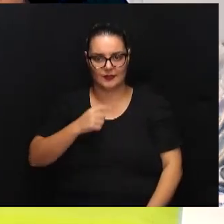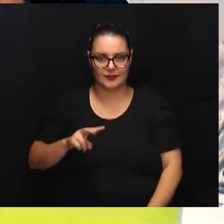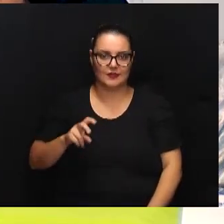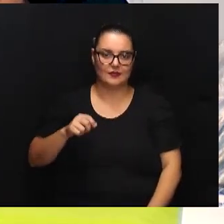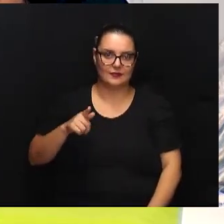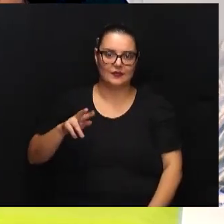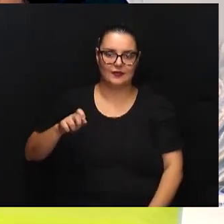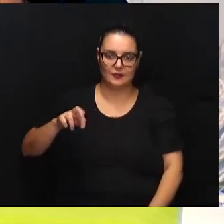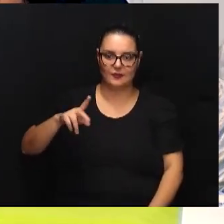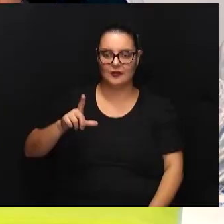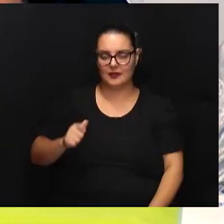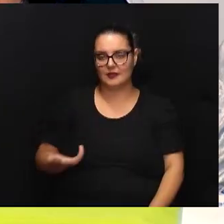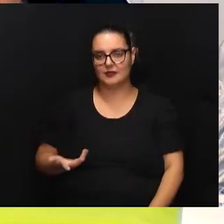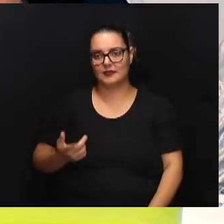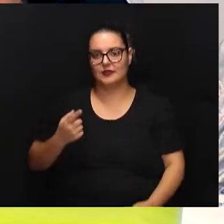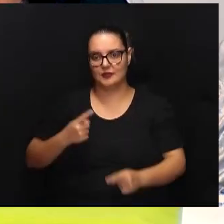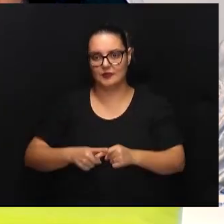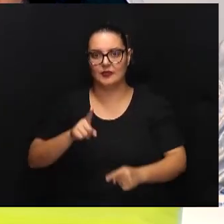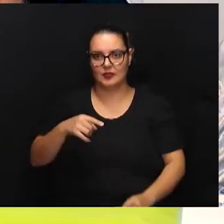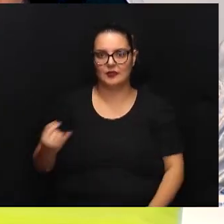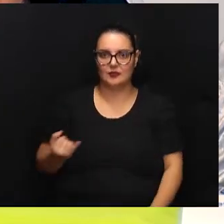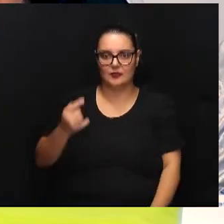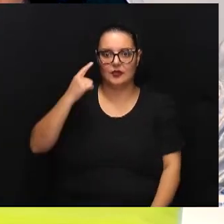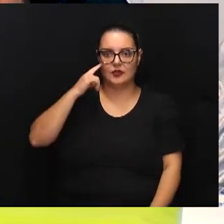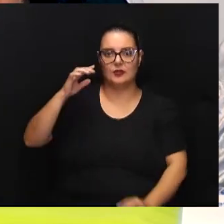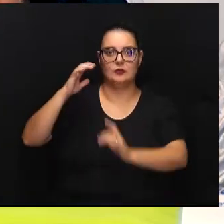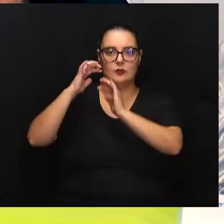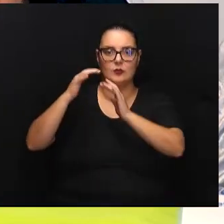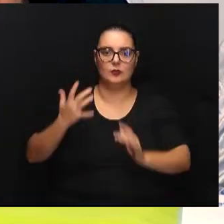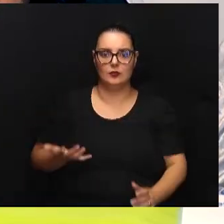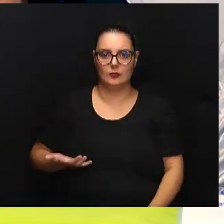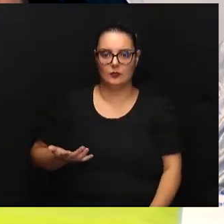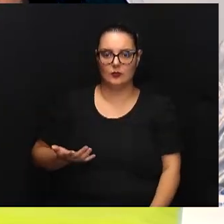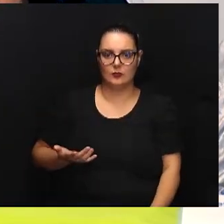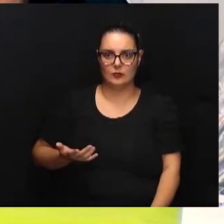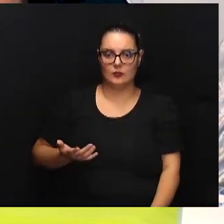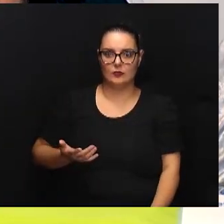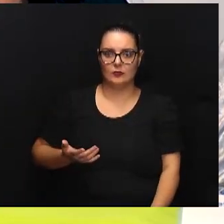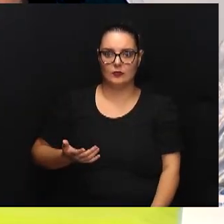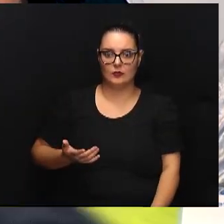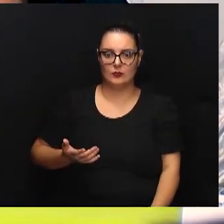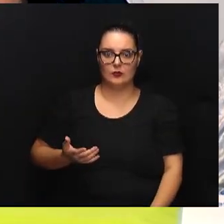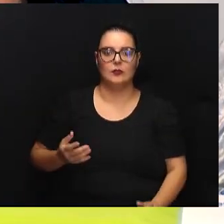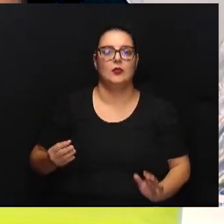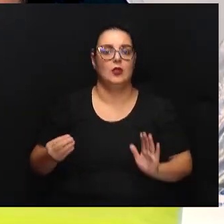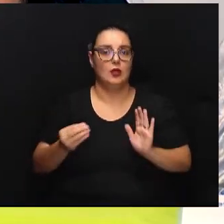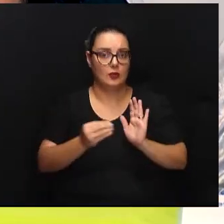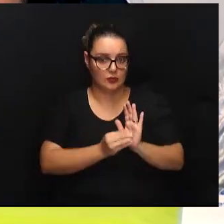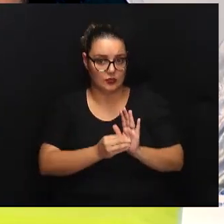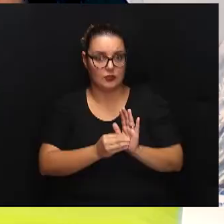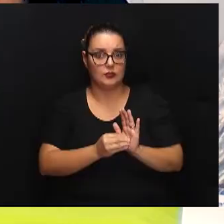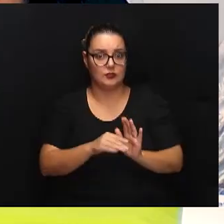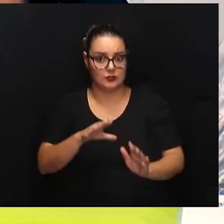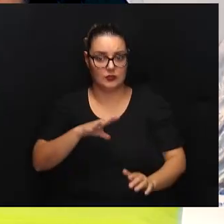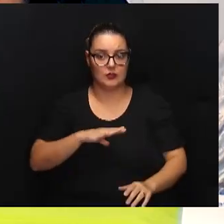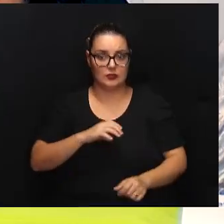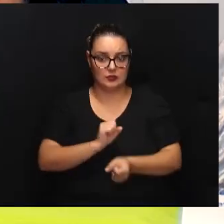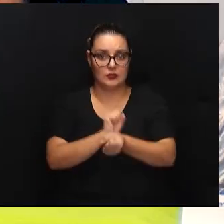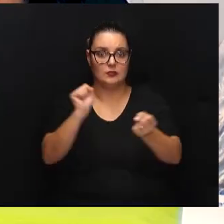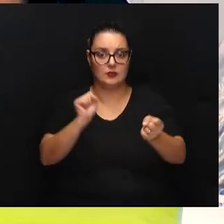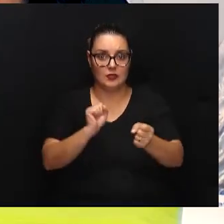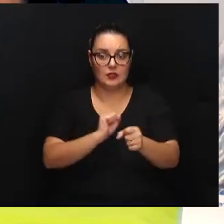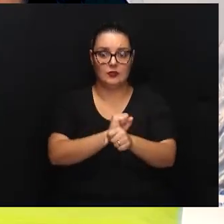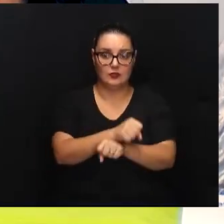gente pensar que a última cidade a abolir escravidão no país, né? no nosso país, acho que